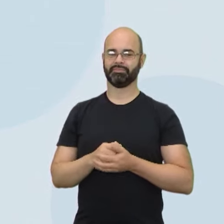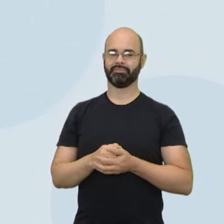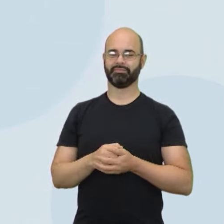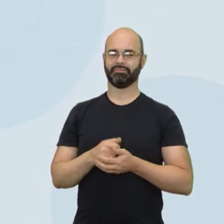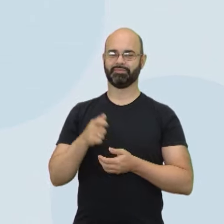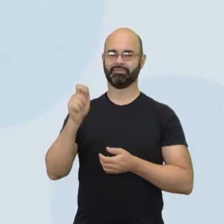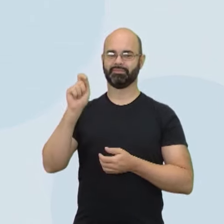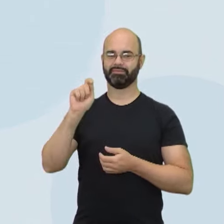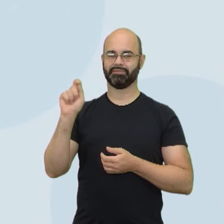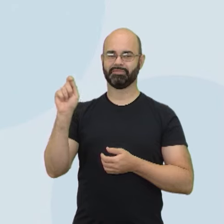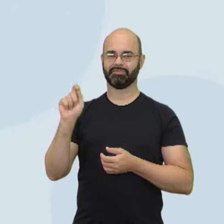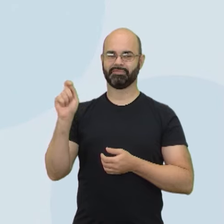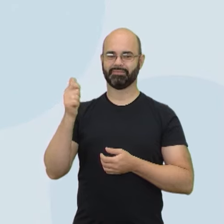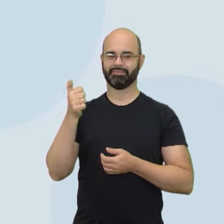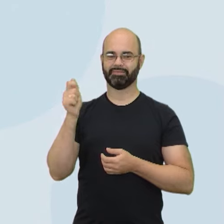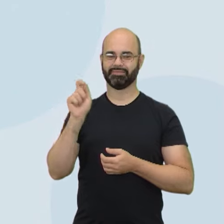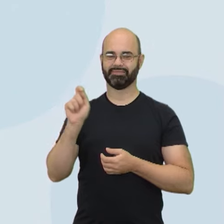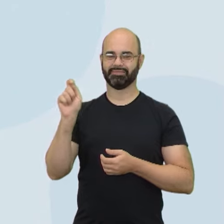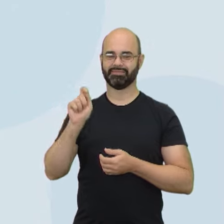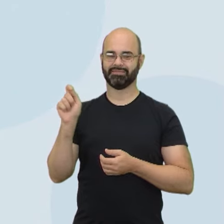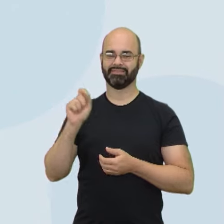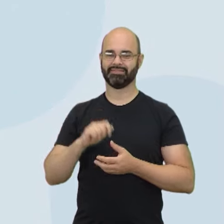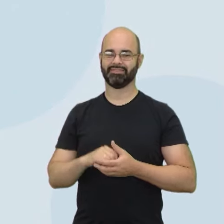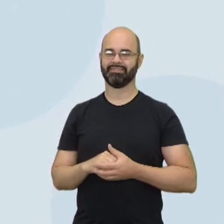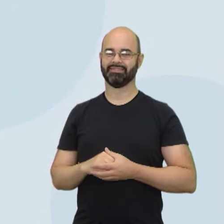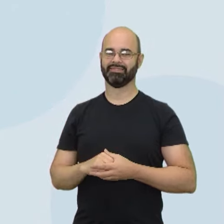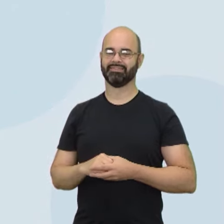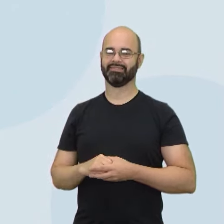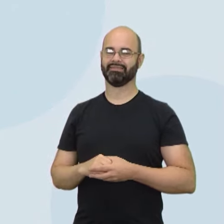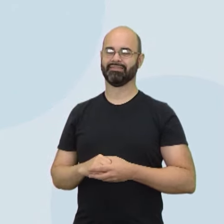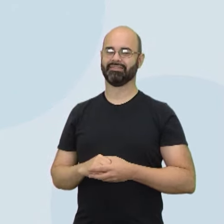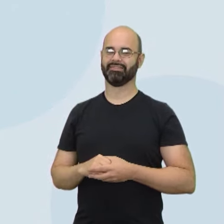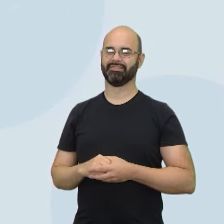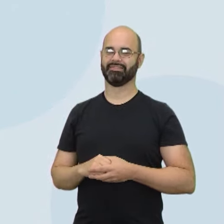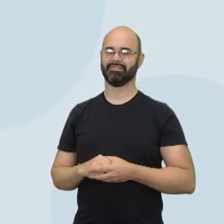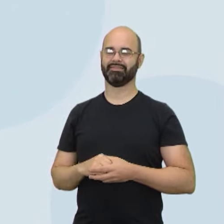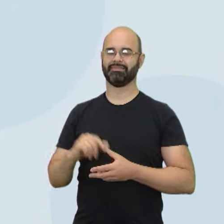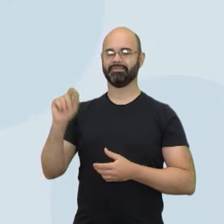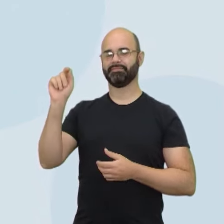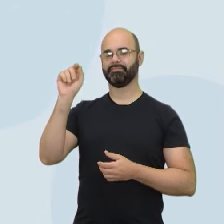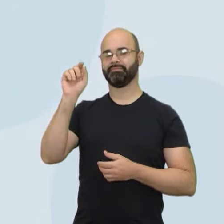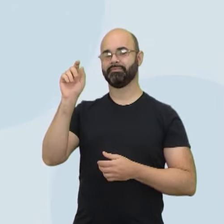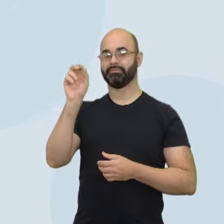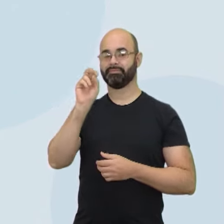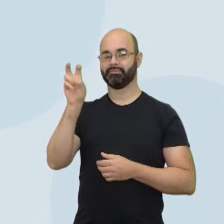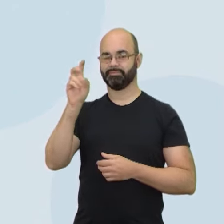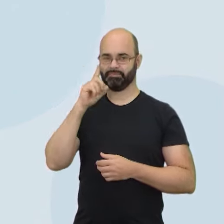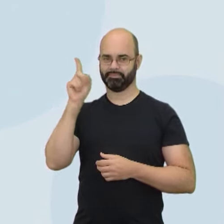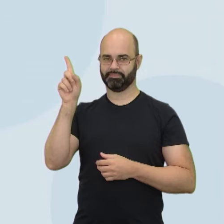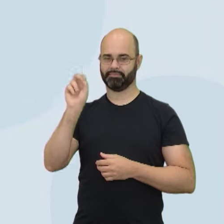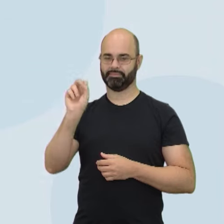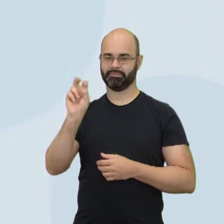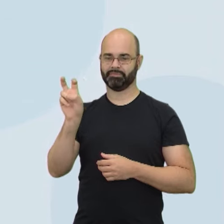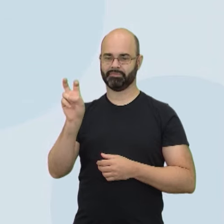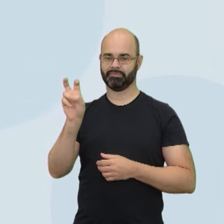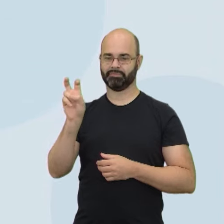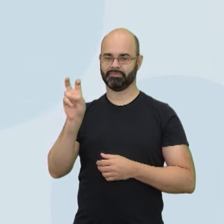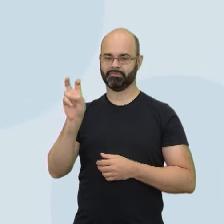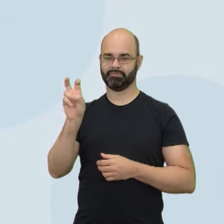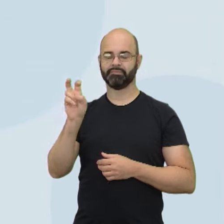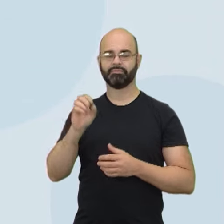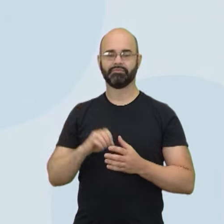marca-texto. Olha só. Para vocês já saberem, sexto ano, para vocês já conhecerem a habilidade.